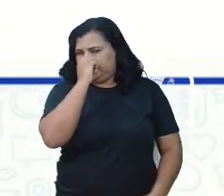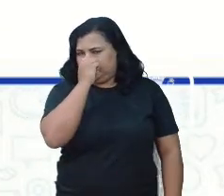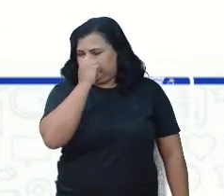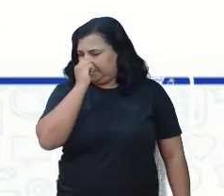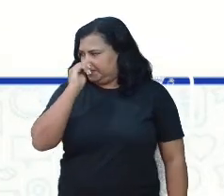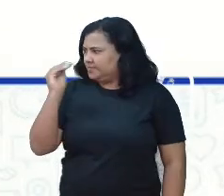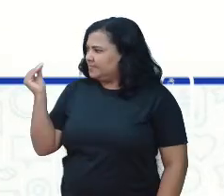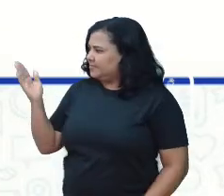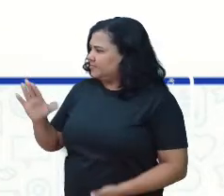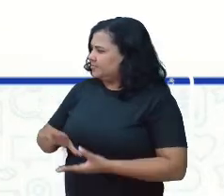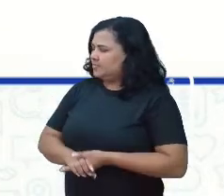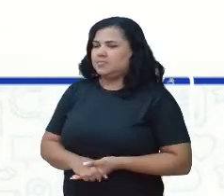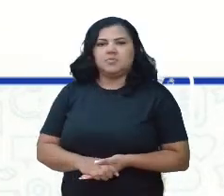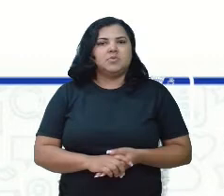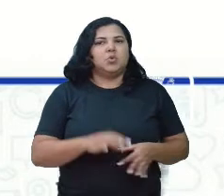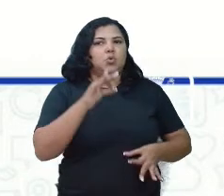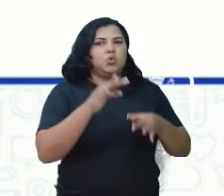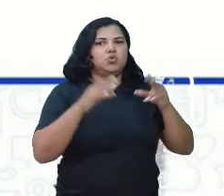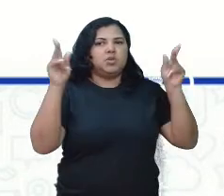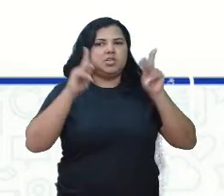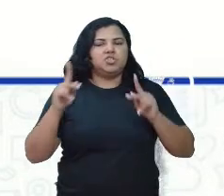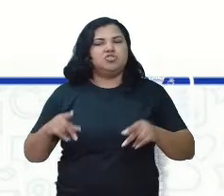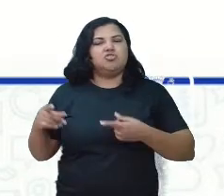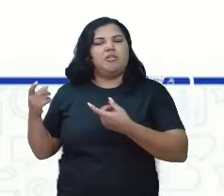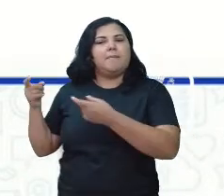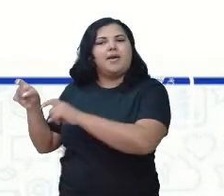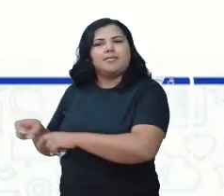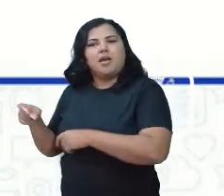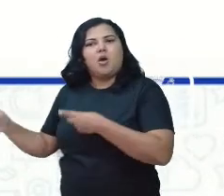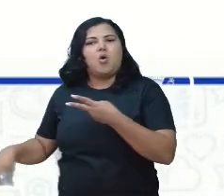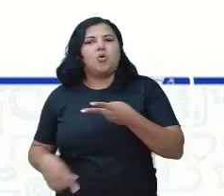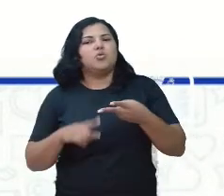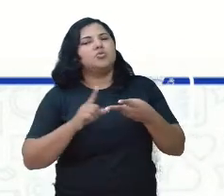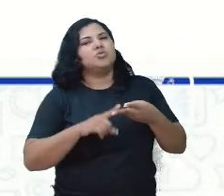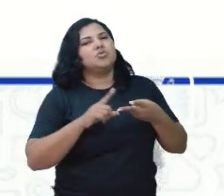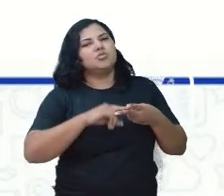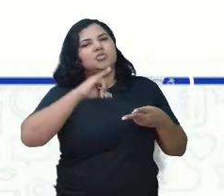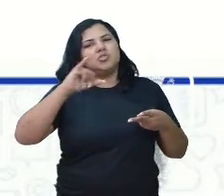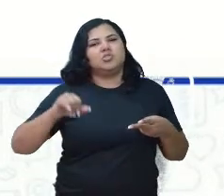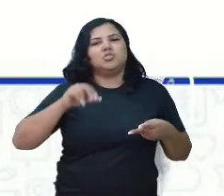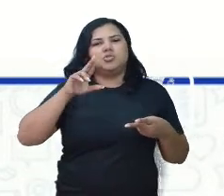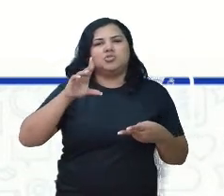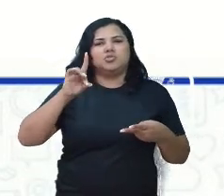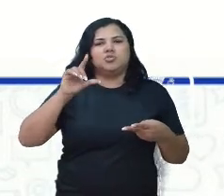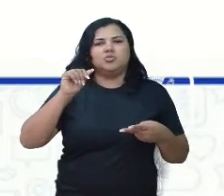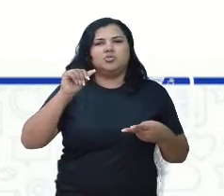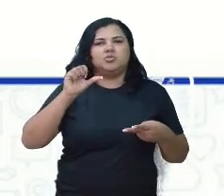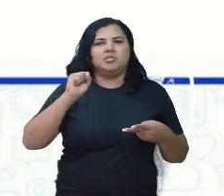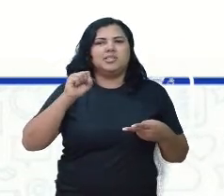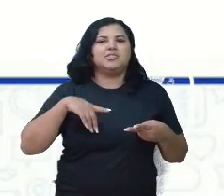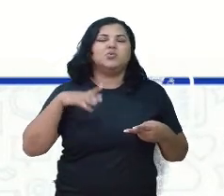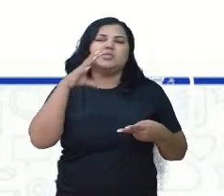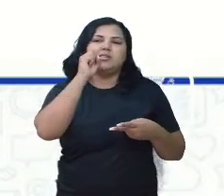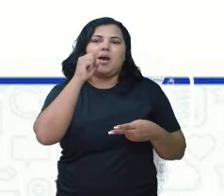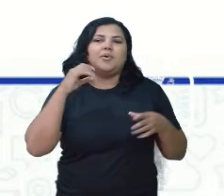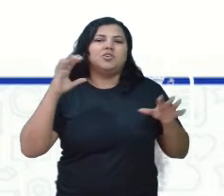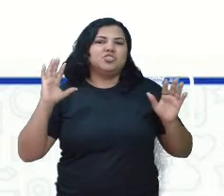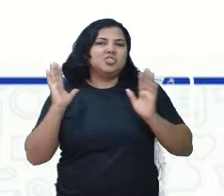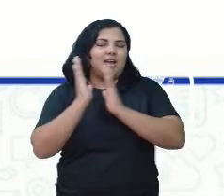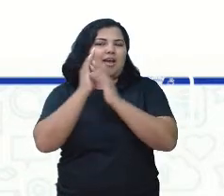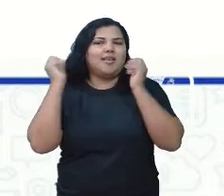Martins Pena. O Juiz de Paz na Roça, o Judas em Sábado de Aleluia. Vê como os nomes já são engraçados, né? As